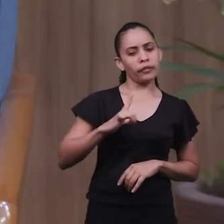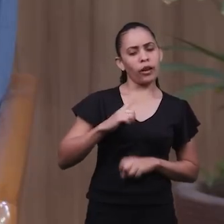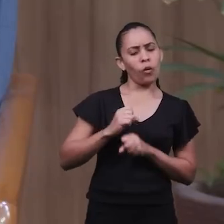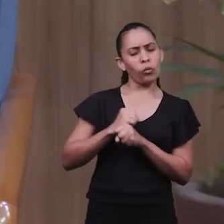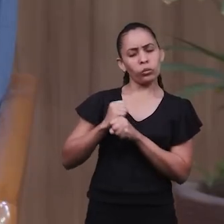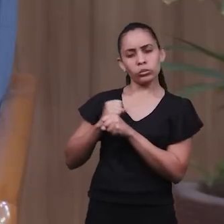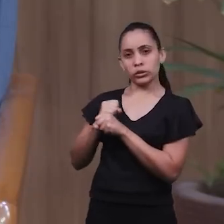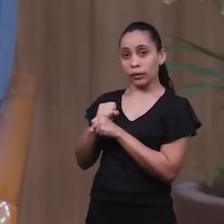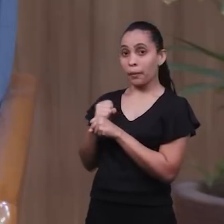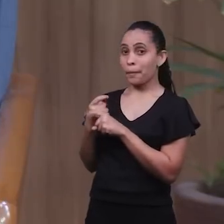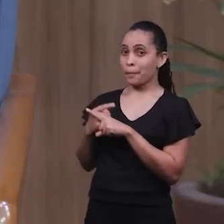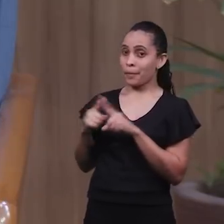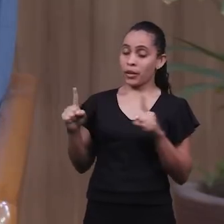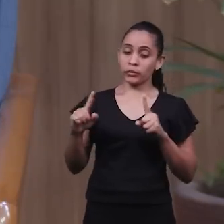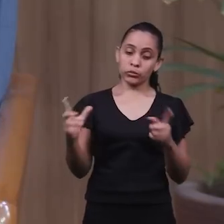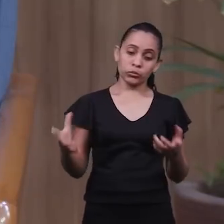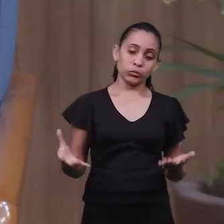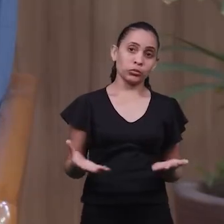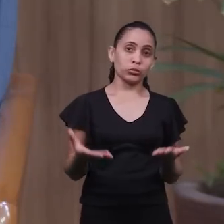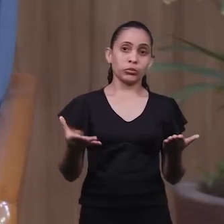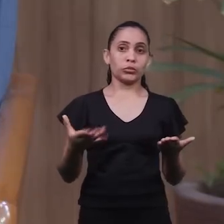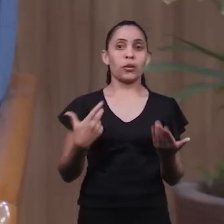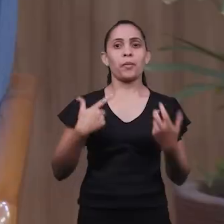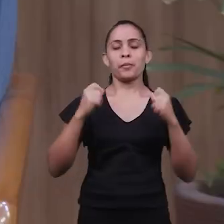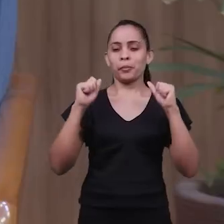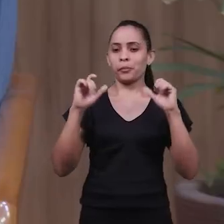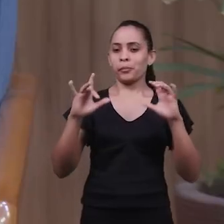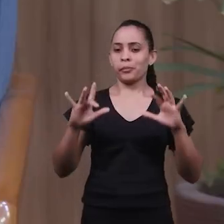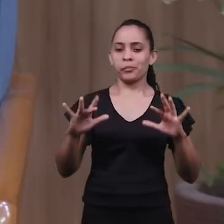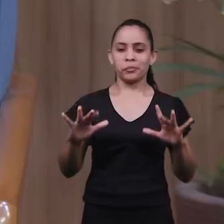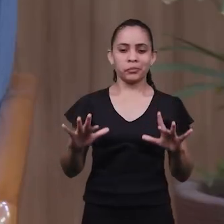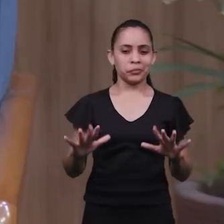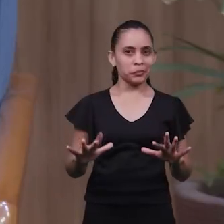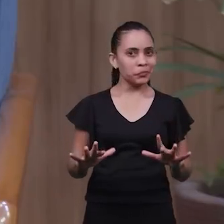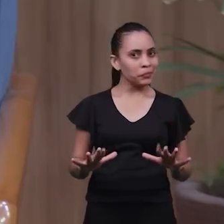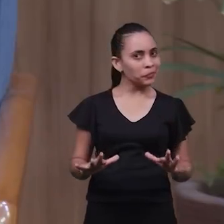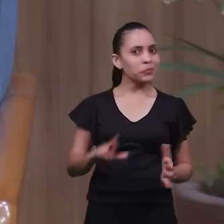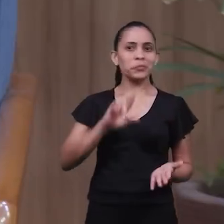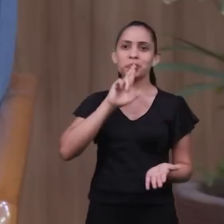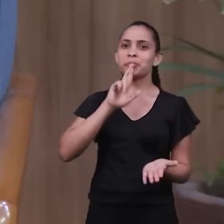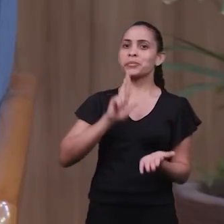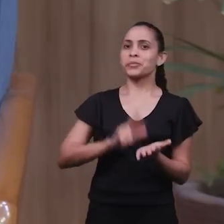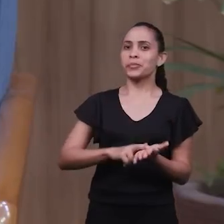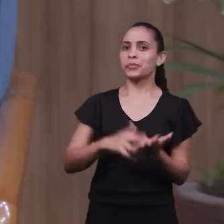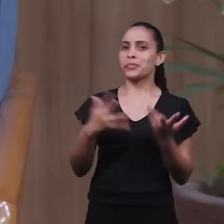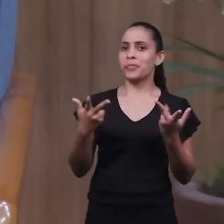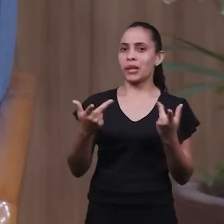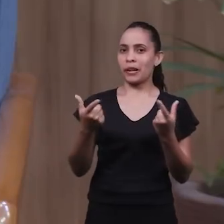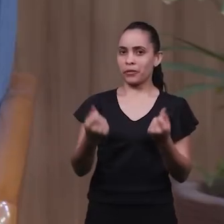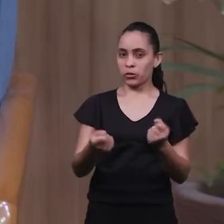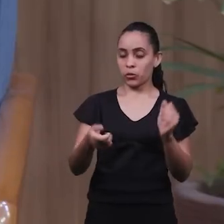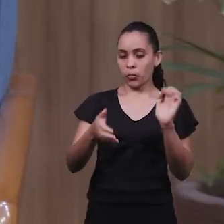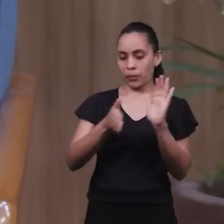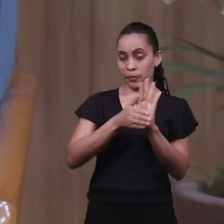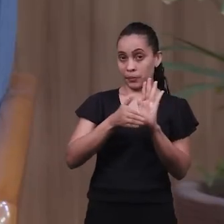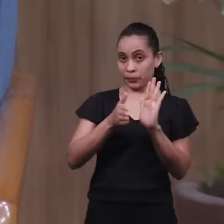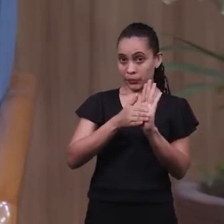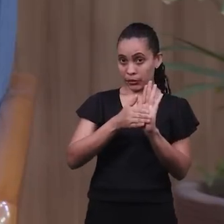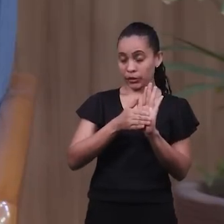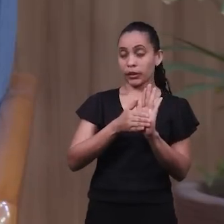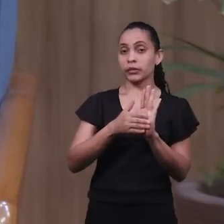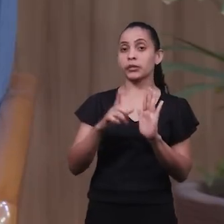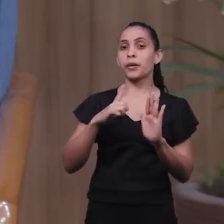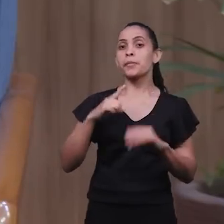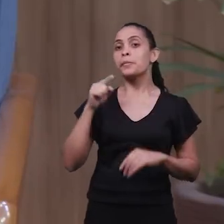alguns anos, mas que tem trazido resultados notáveis, maravilhosos. E um projeto que foi feito